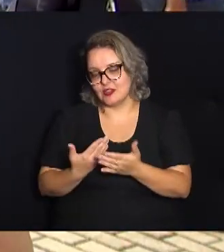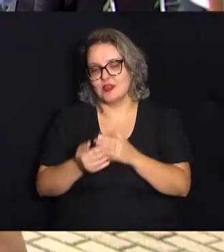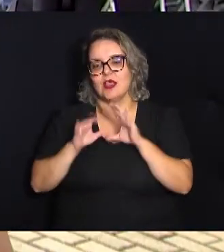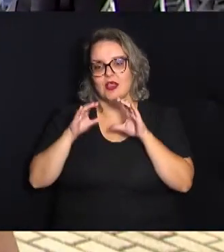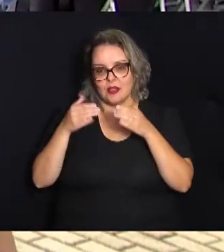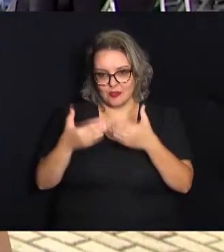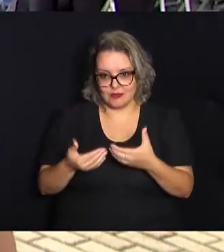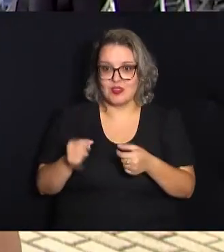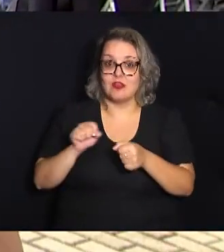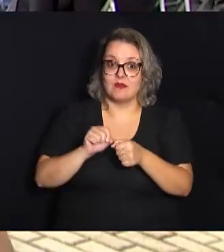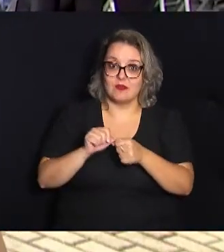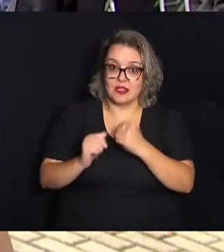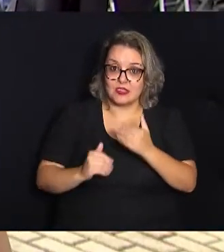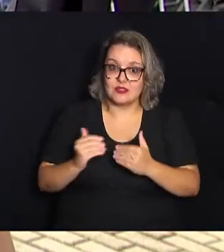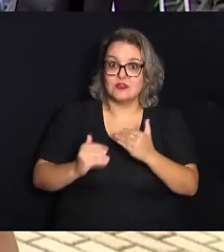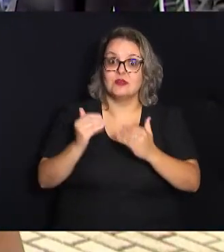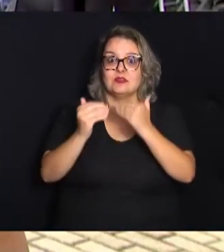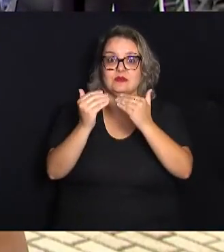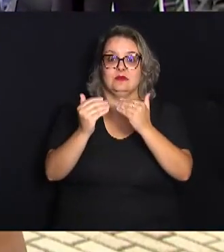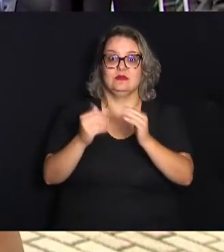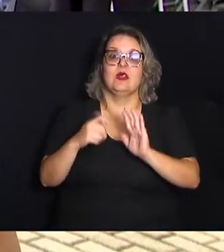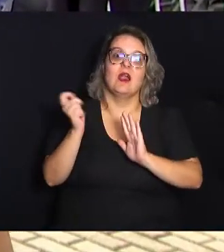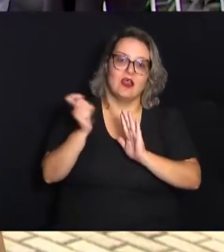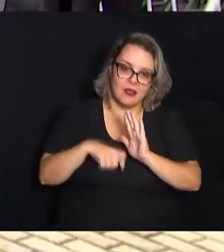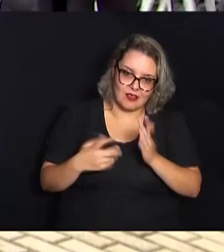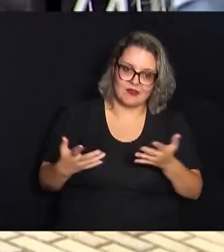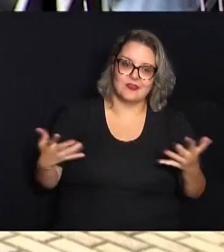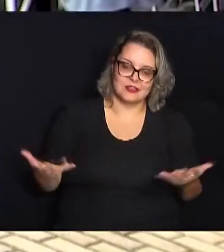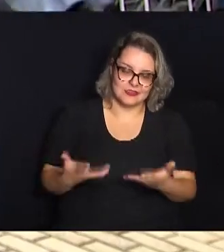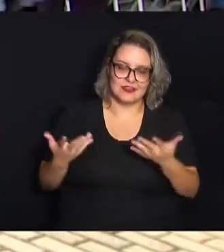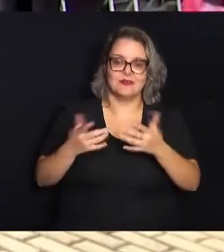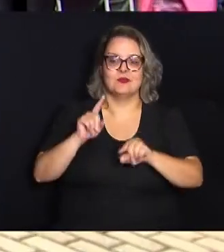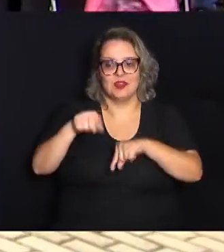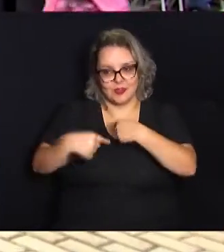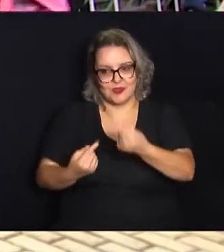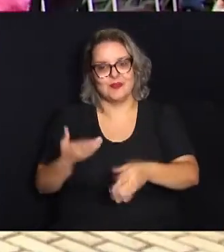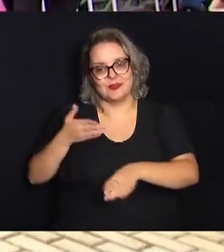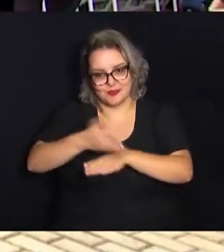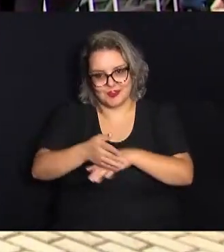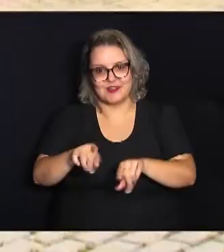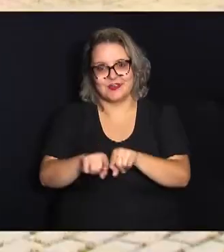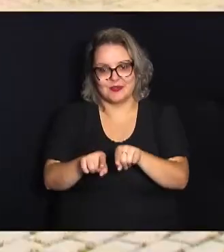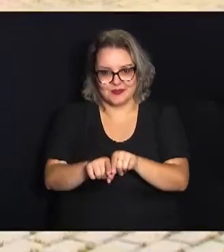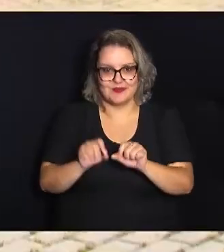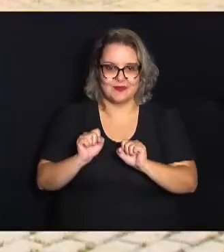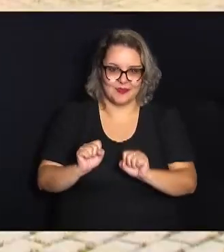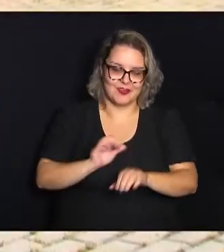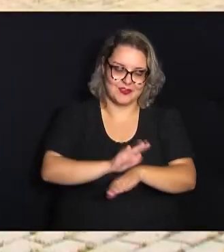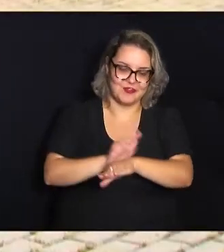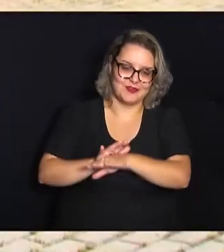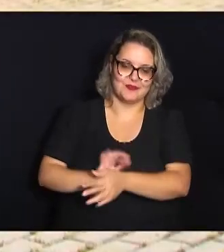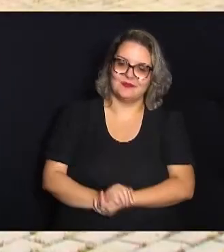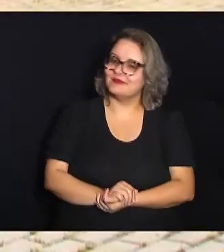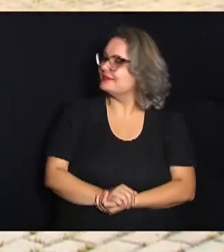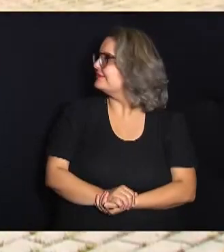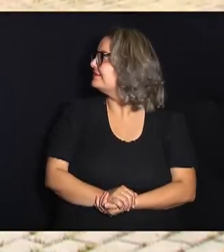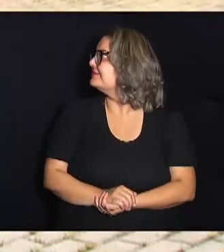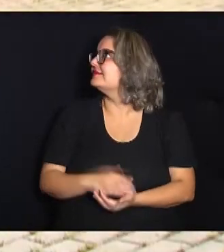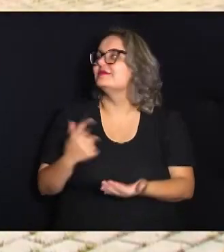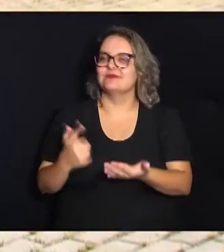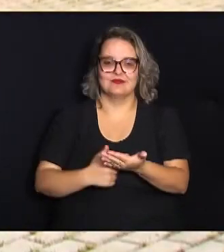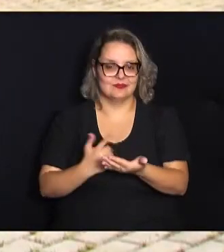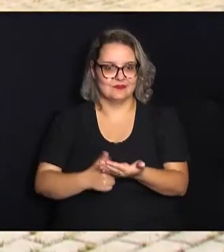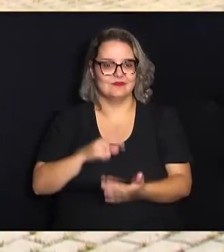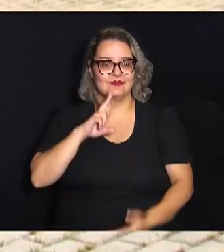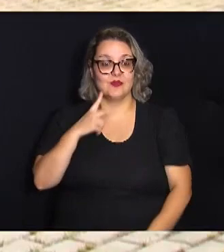escolar fez uma produção e ficou registrado, e incentivar para que os outros também participem e possam também colaborar. Os livros são resultado de um